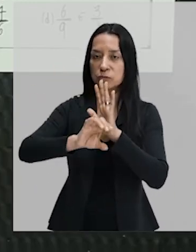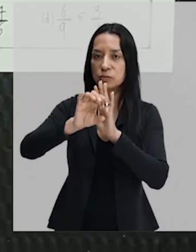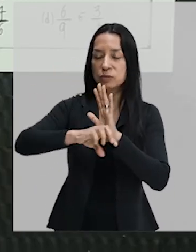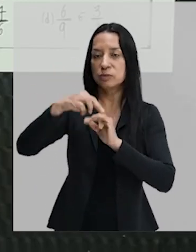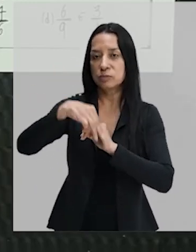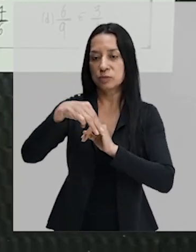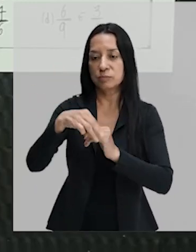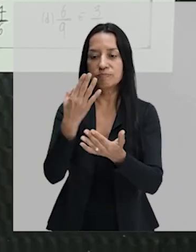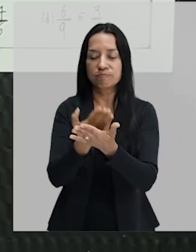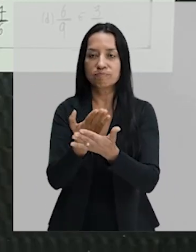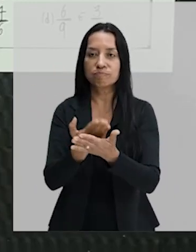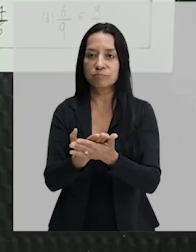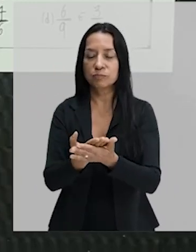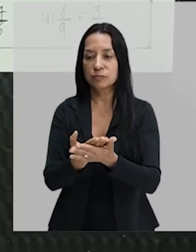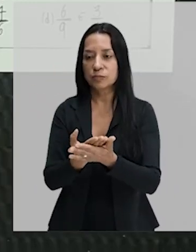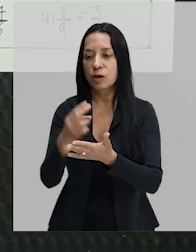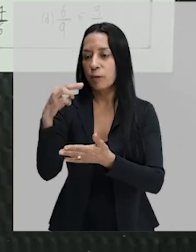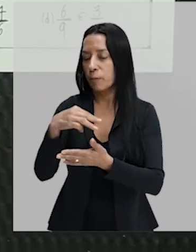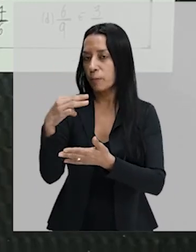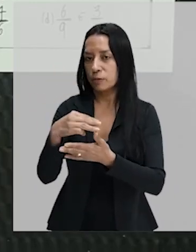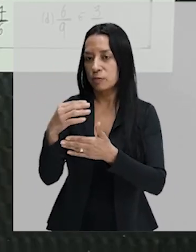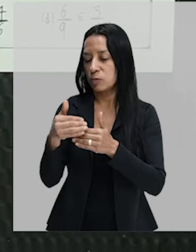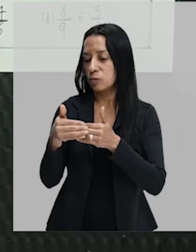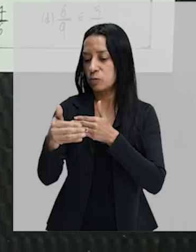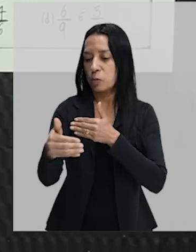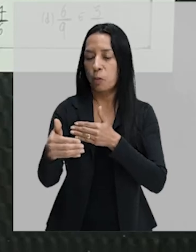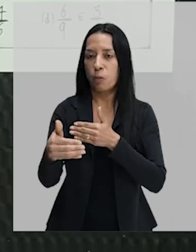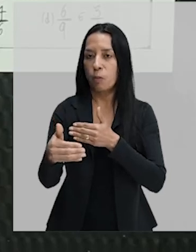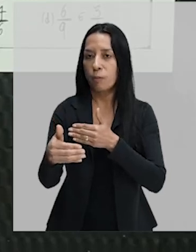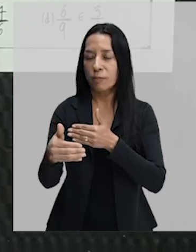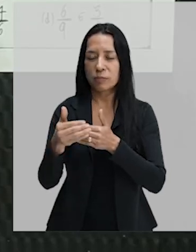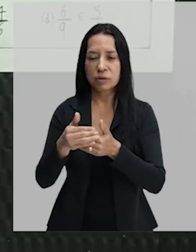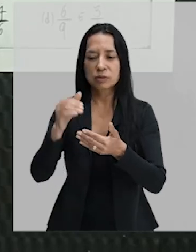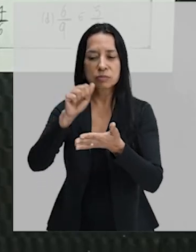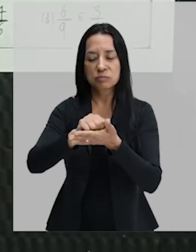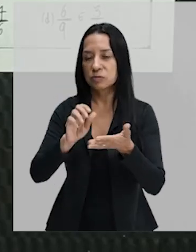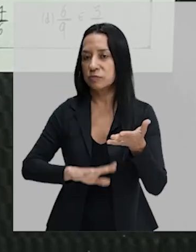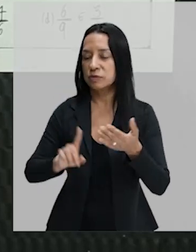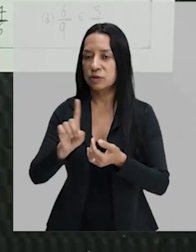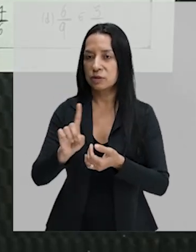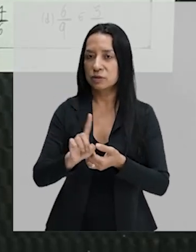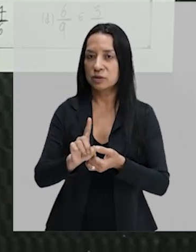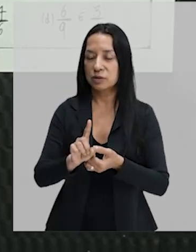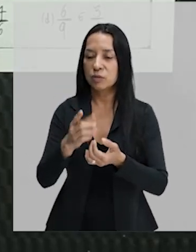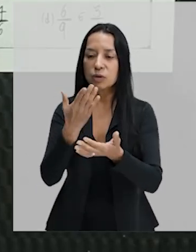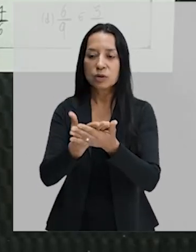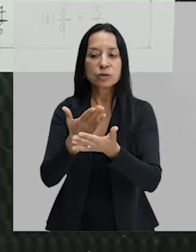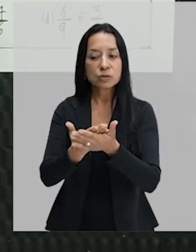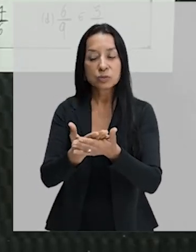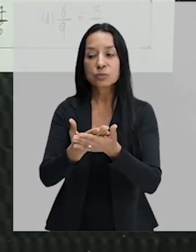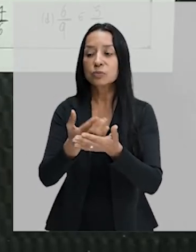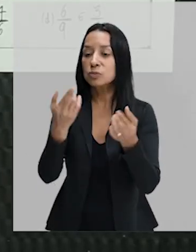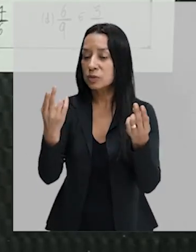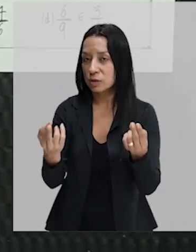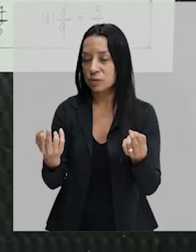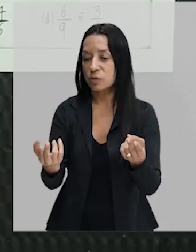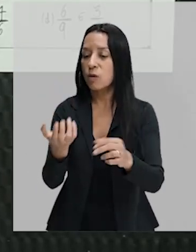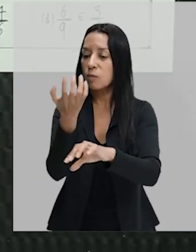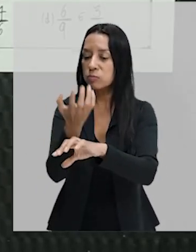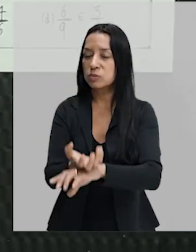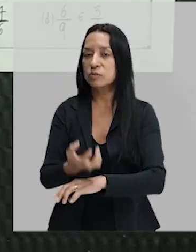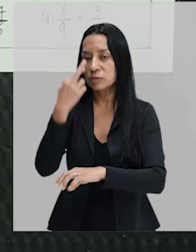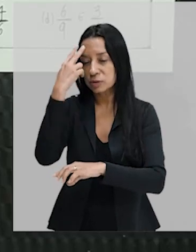matemático que a gente está estudando. Matemática não se parte direto para exercício, não. Tá? Você estuda matemática da mesma maneira que você estuda história. Você vai ler,